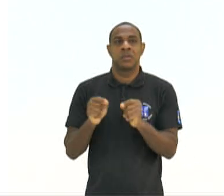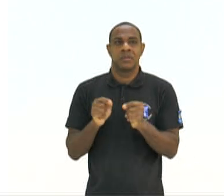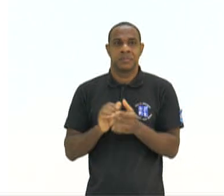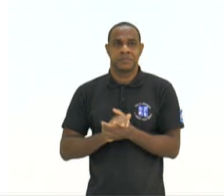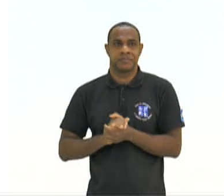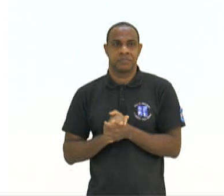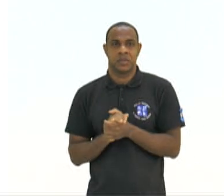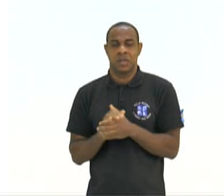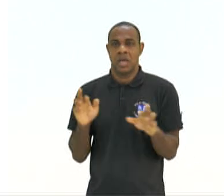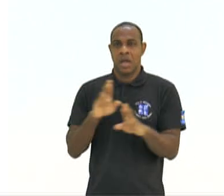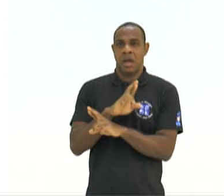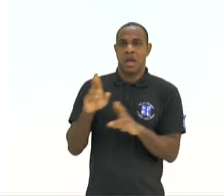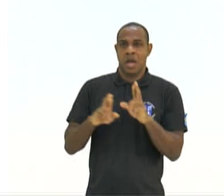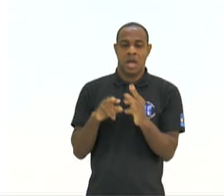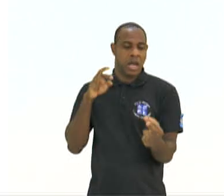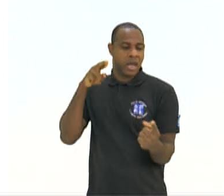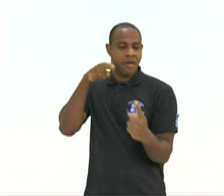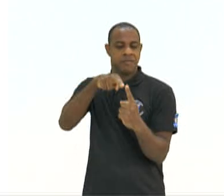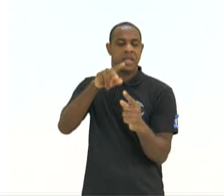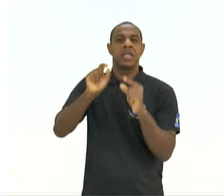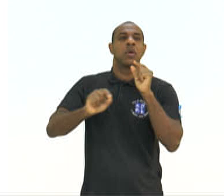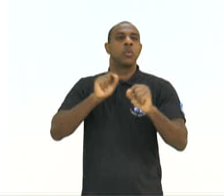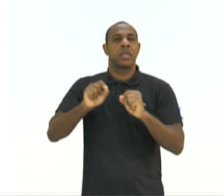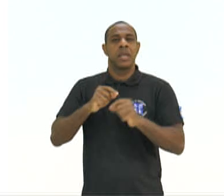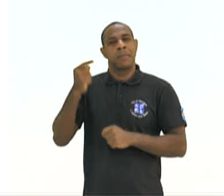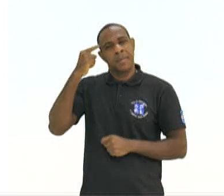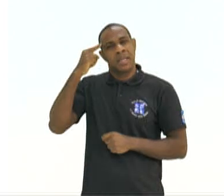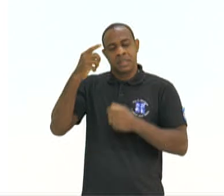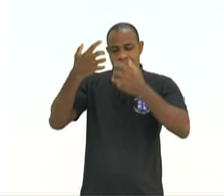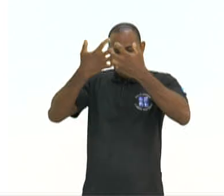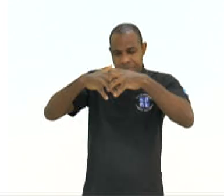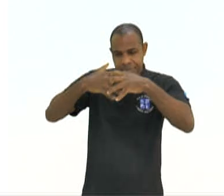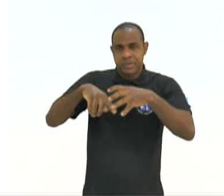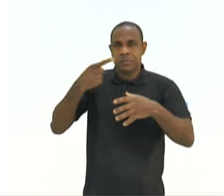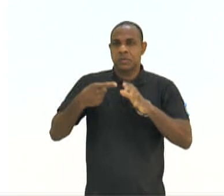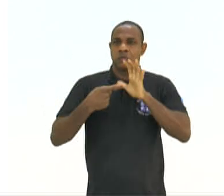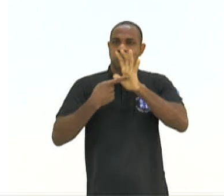quê? Vou dar um tempinho para vocês pensarem e a gente já retorna.